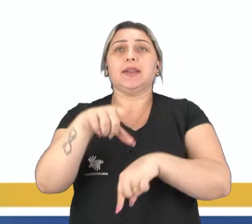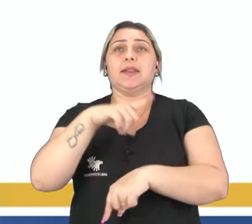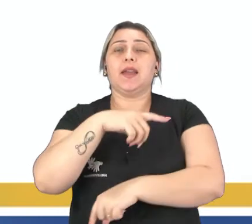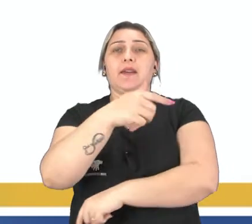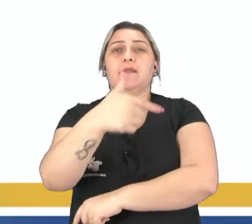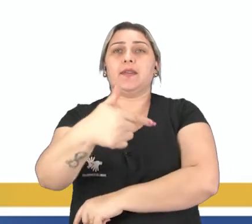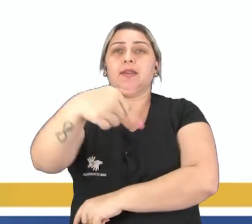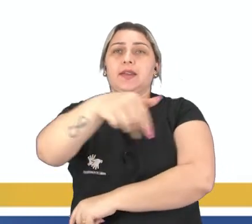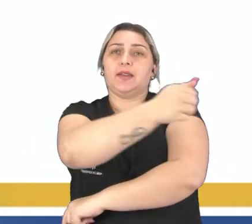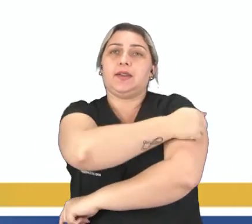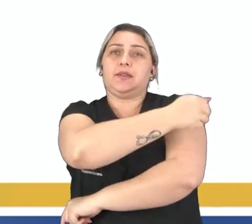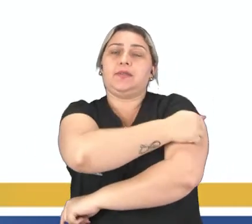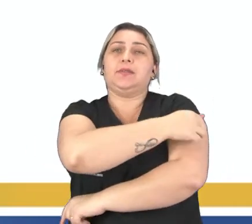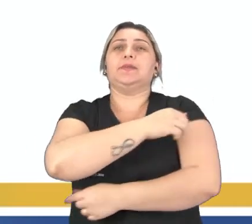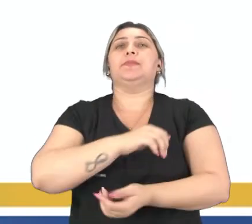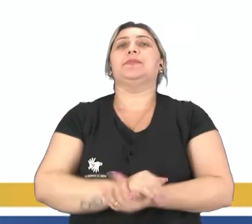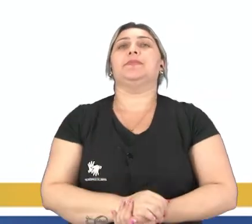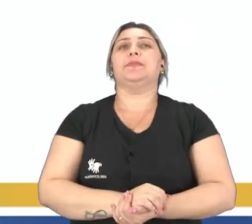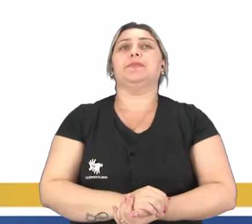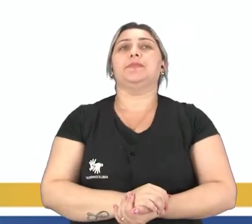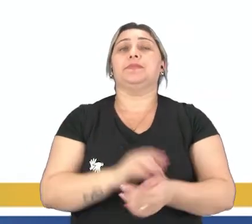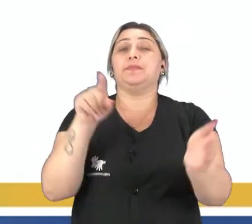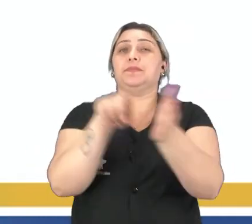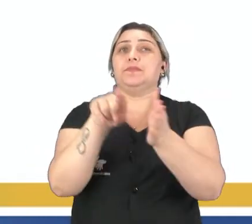há 27 alunos.